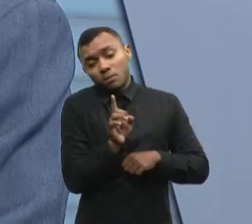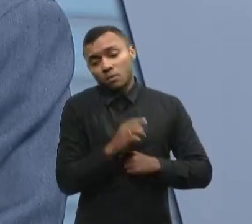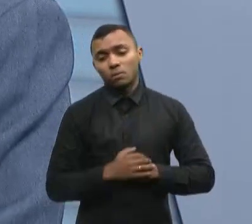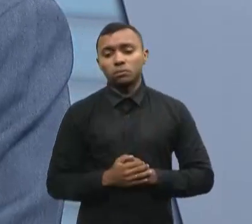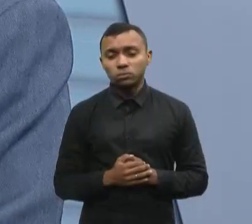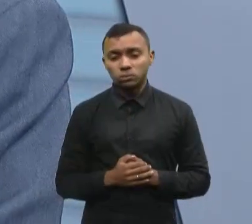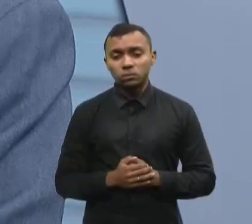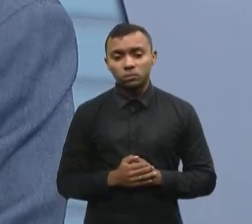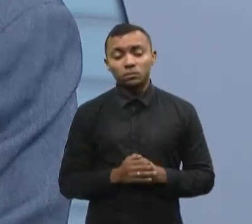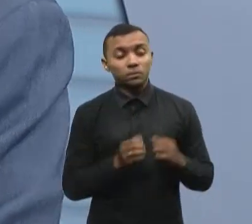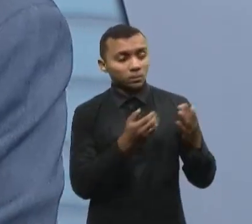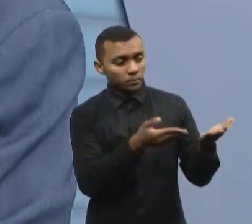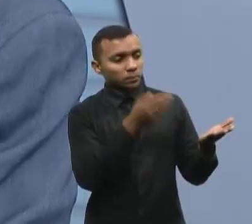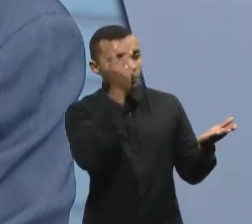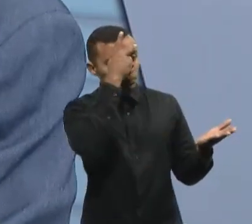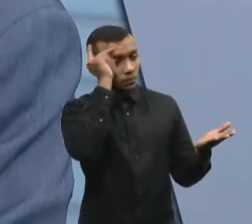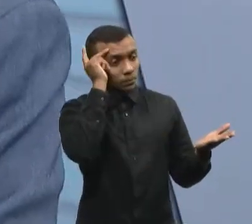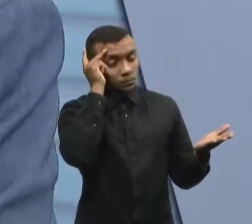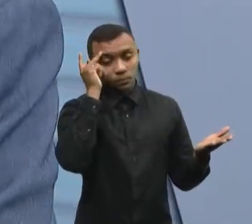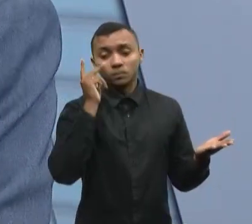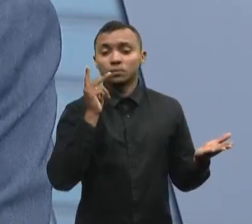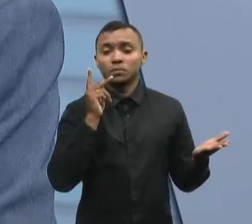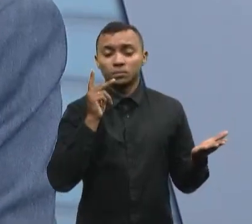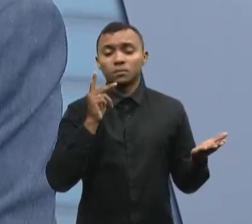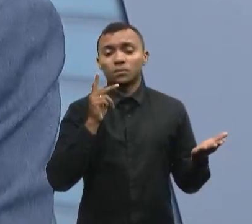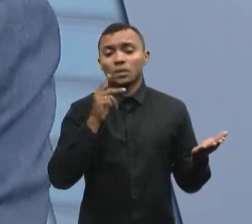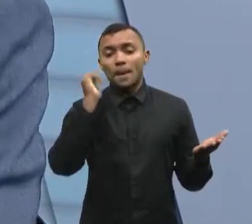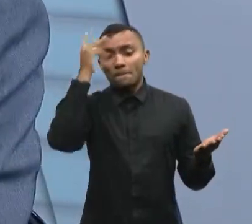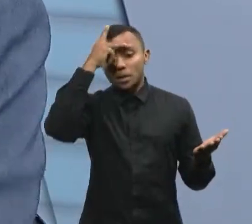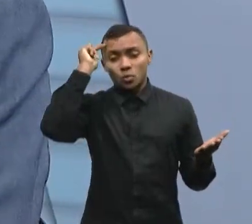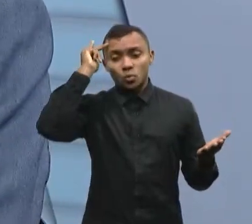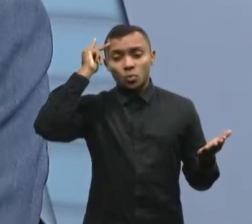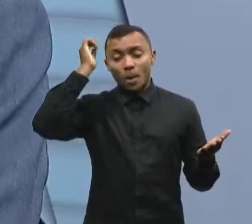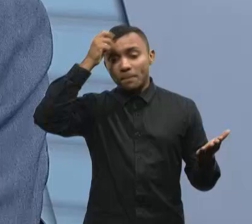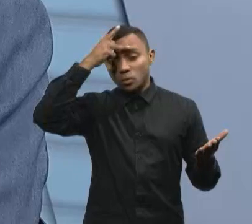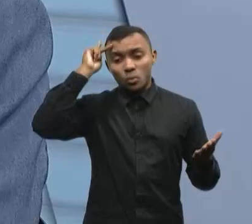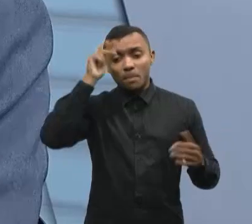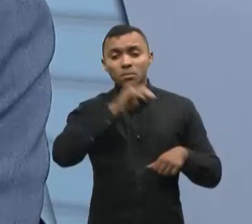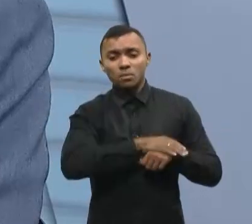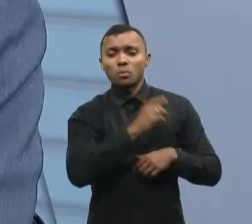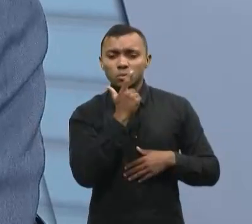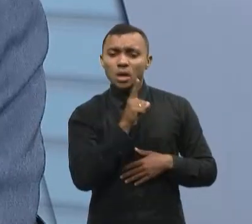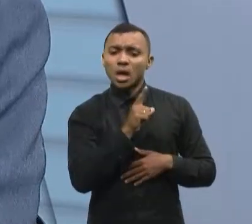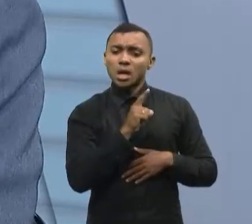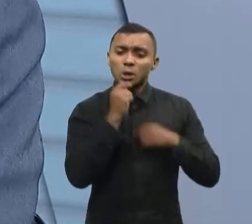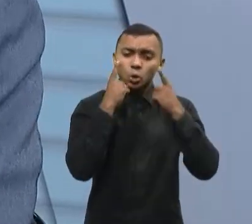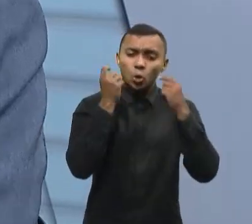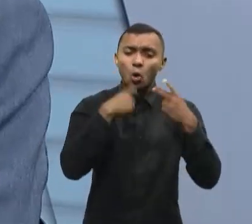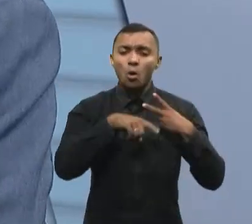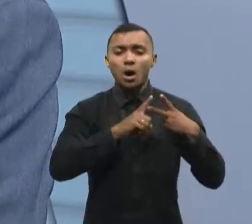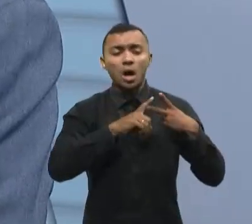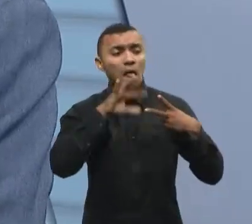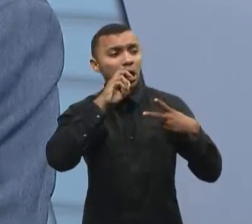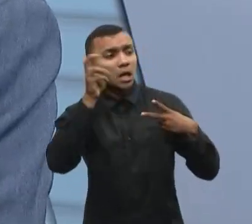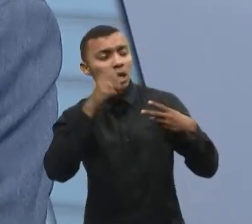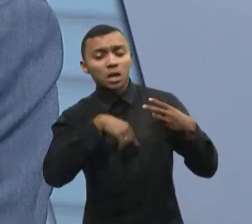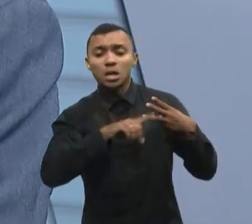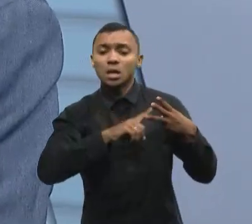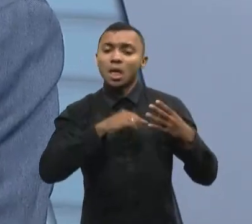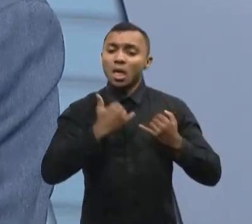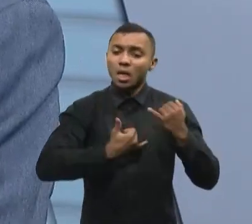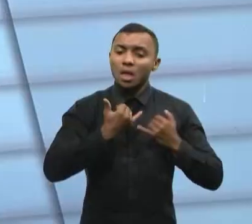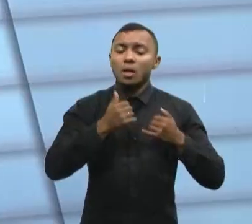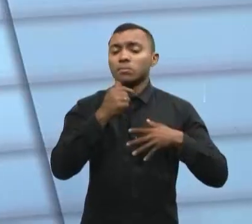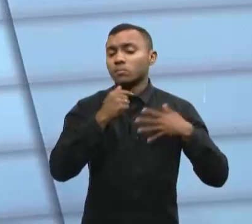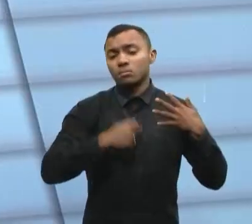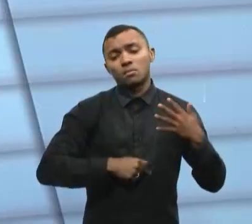pessoa que se desorganiza, mas uma pessoa que não tem também se organiza, um menino. Sim. Ele chora, ele grita. Né?